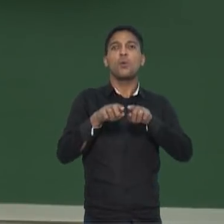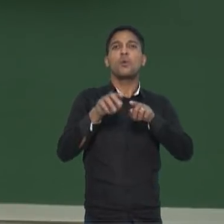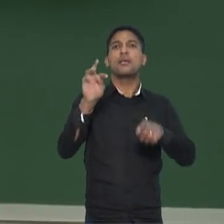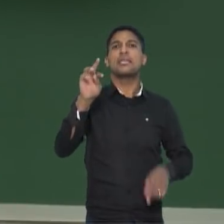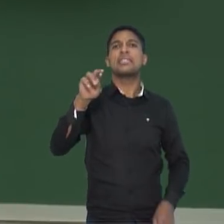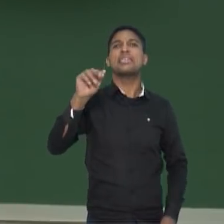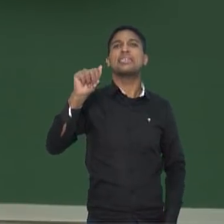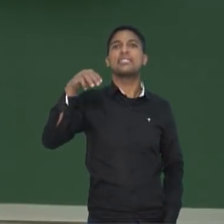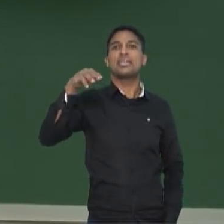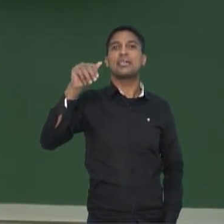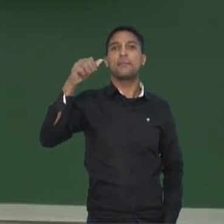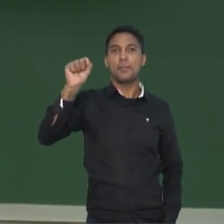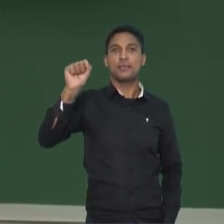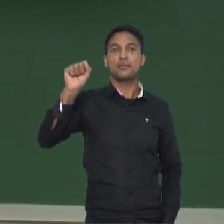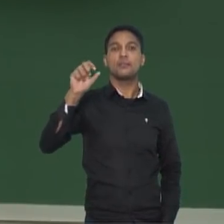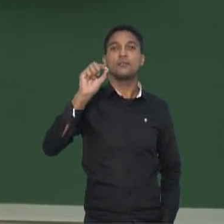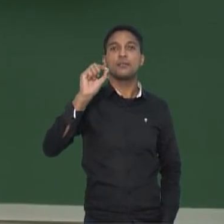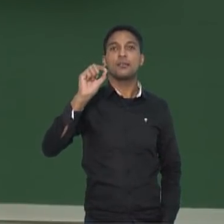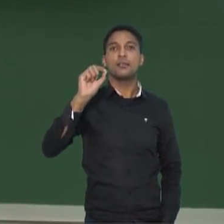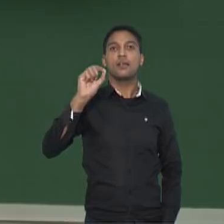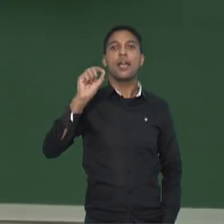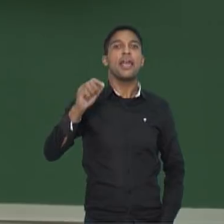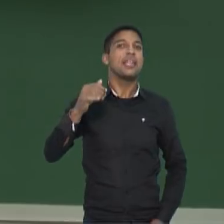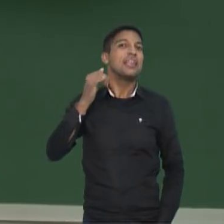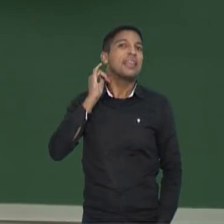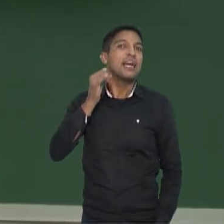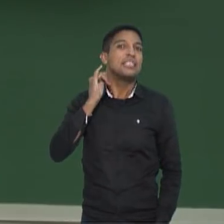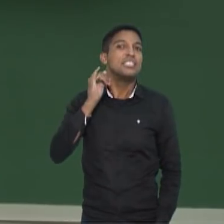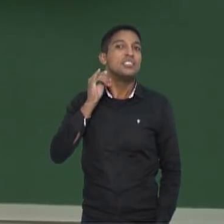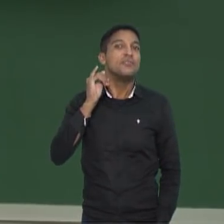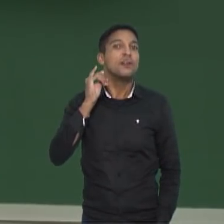séries e as trilogias também,